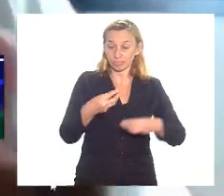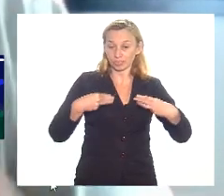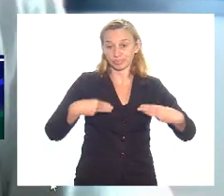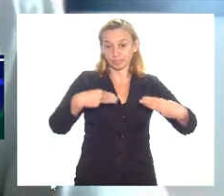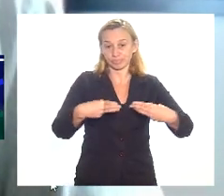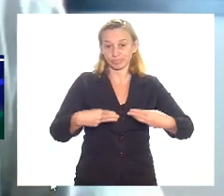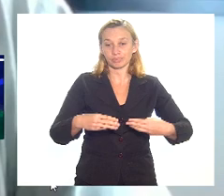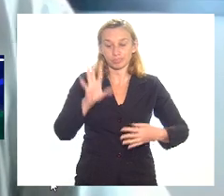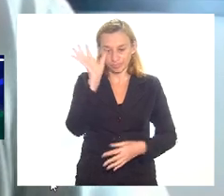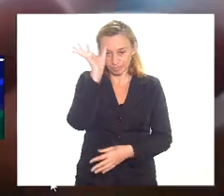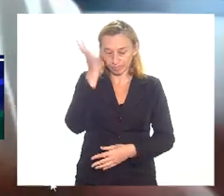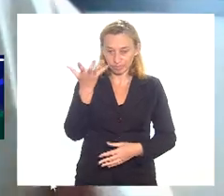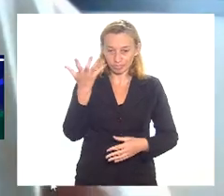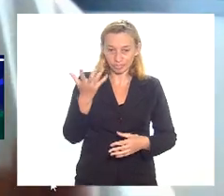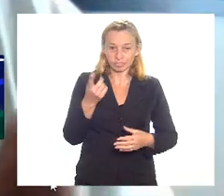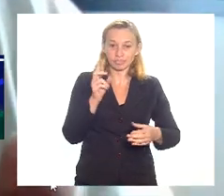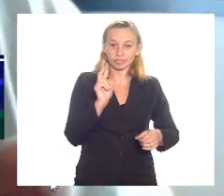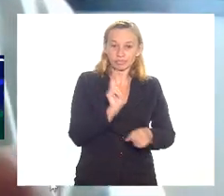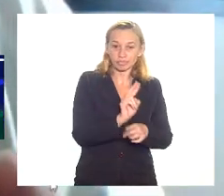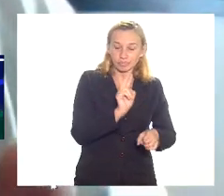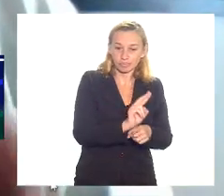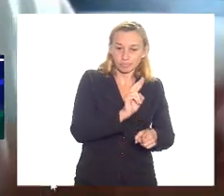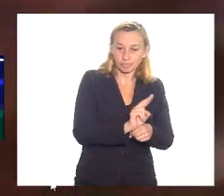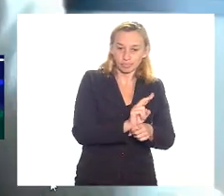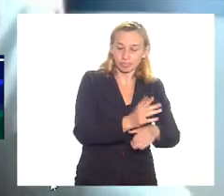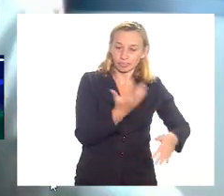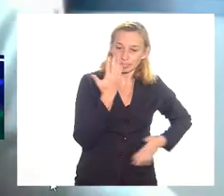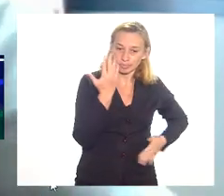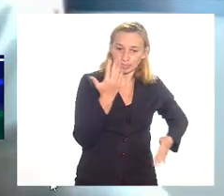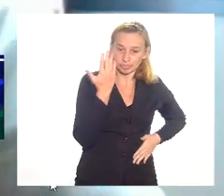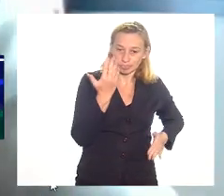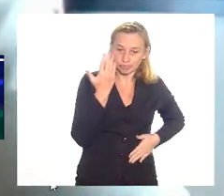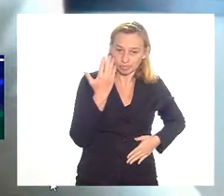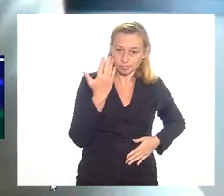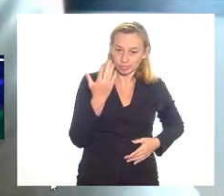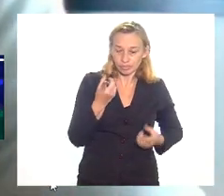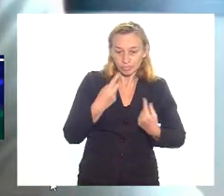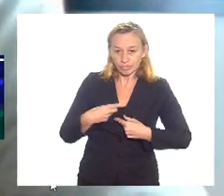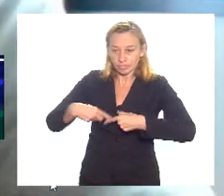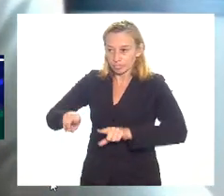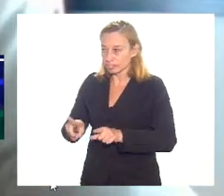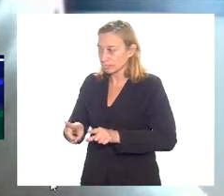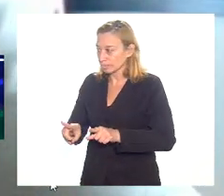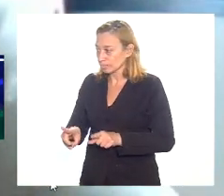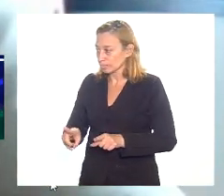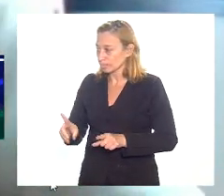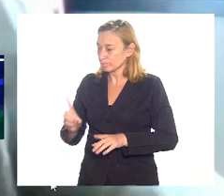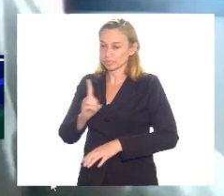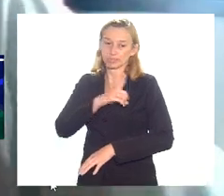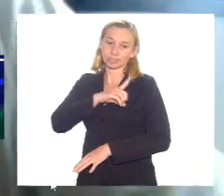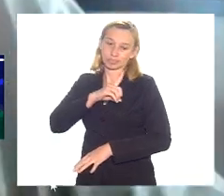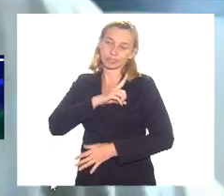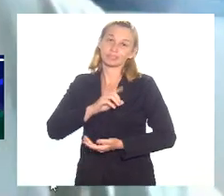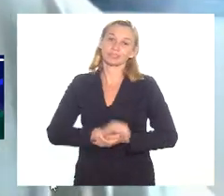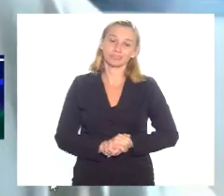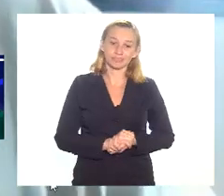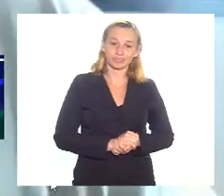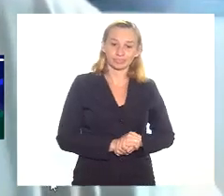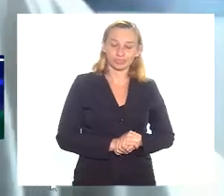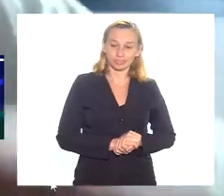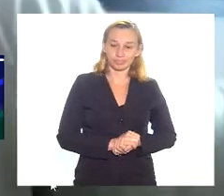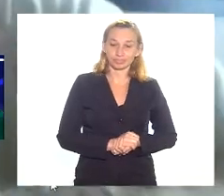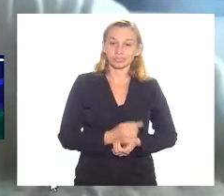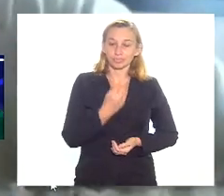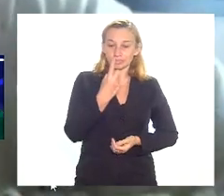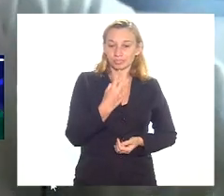que resolveu defender o bandido e obstacularizar o trabalho dos mocinhos, ou seja, da Polícia Federal. Eu fui 2 anos